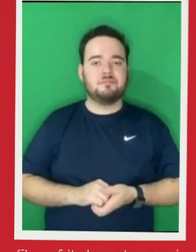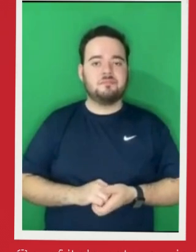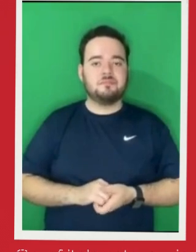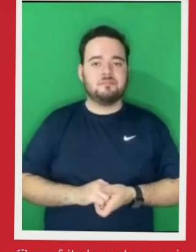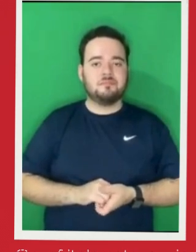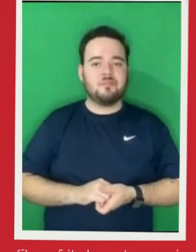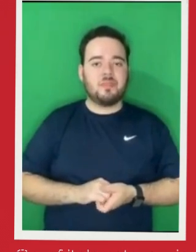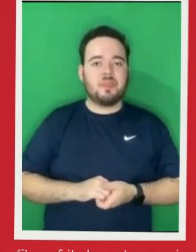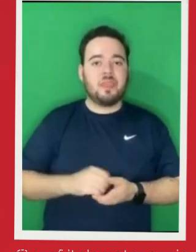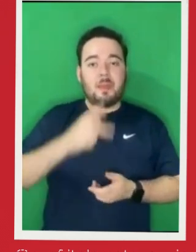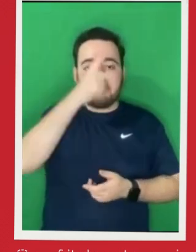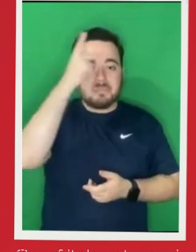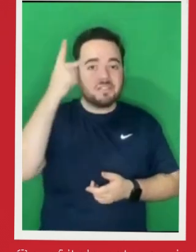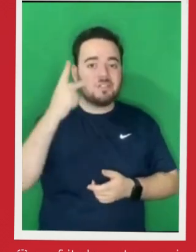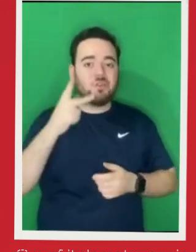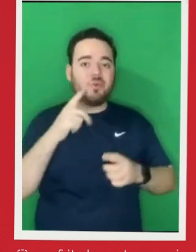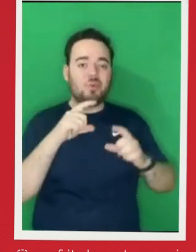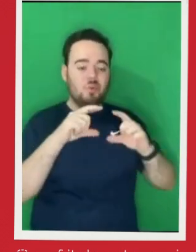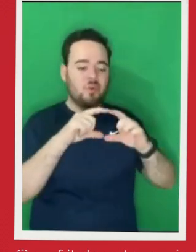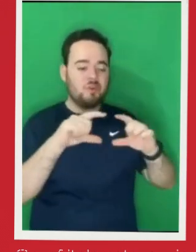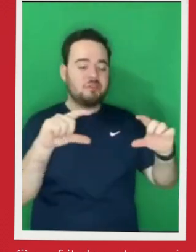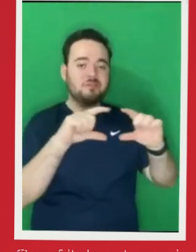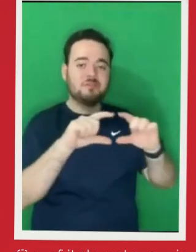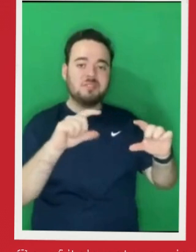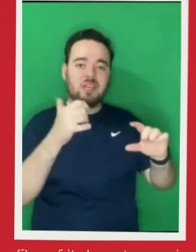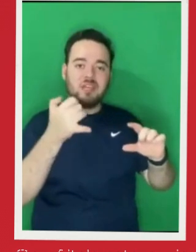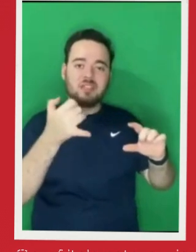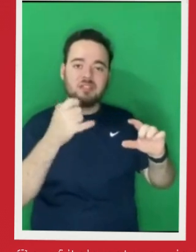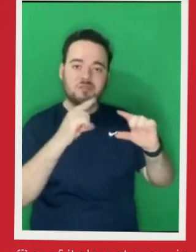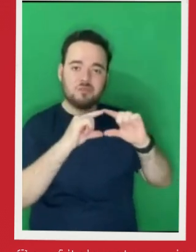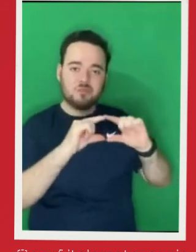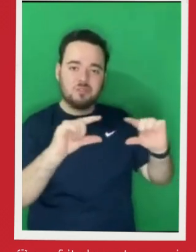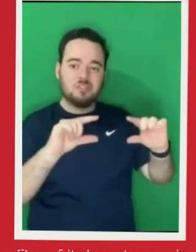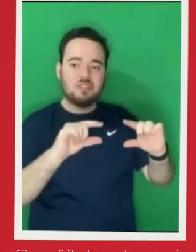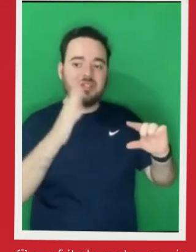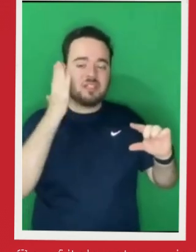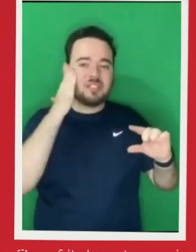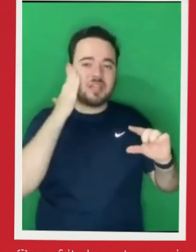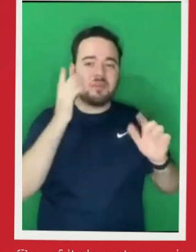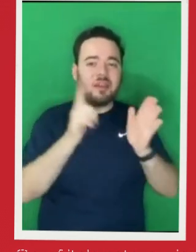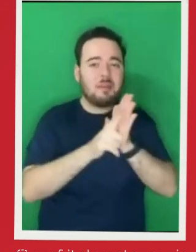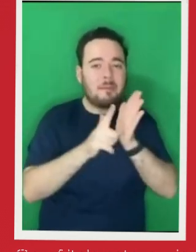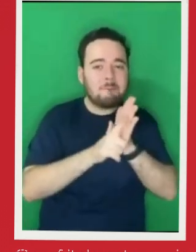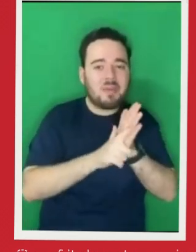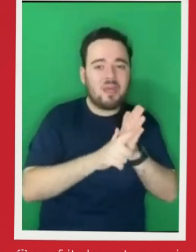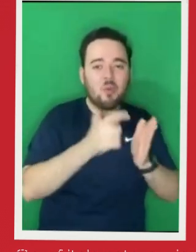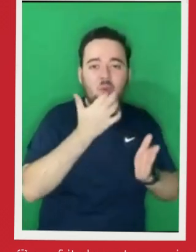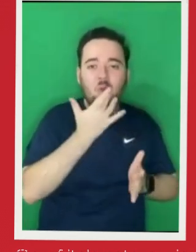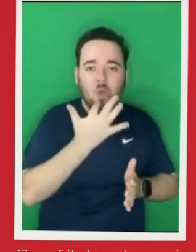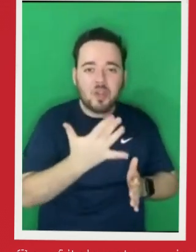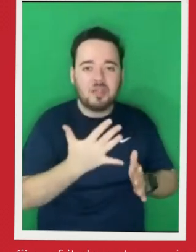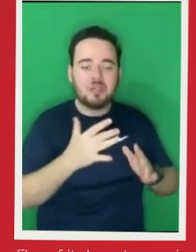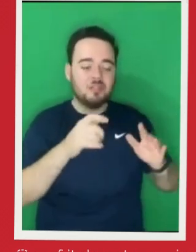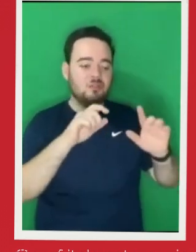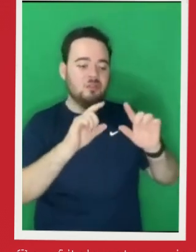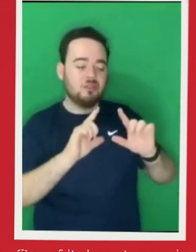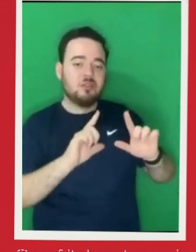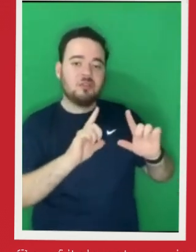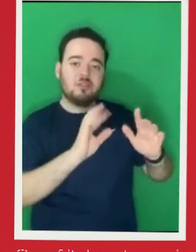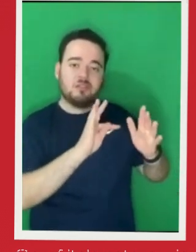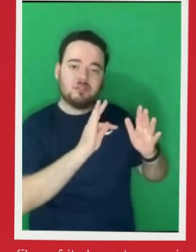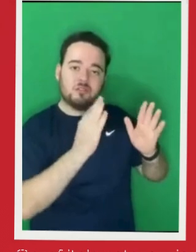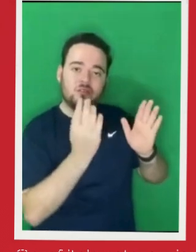Para quem não tem marcador de texto de fita adesiva, ele pode ser retirado depois. Sabe aqueles stickers coloridinhos? Vocês podem escrever ali. Para quem